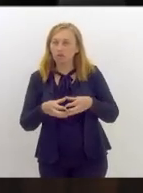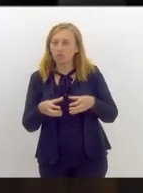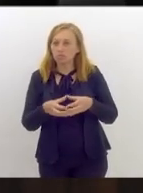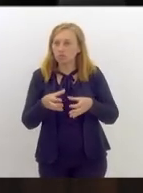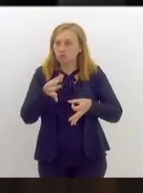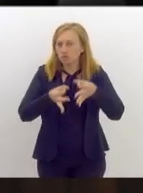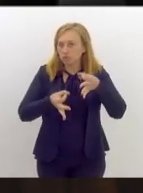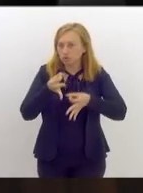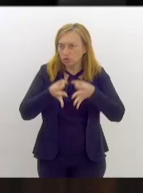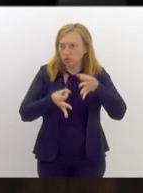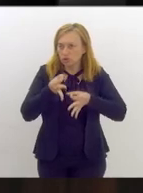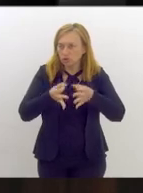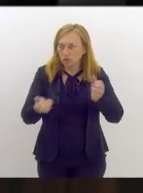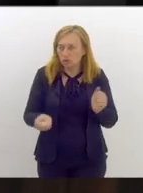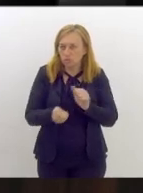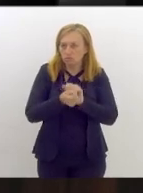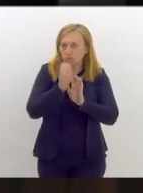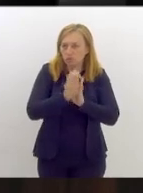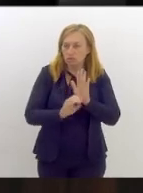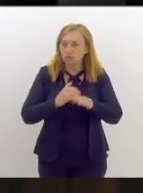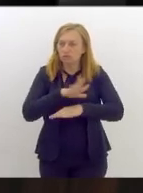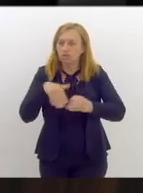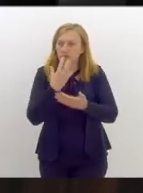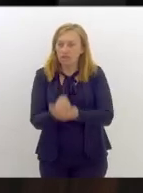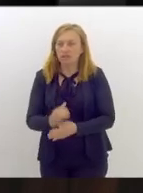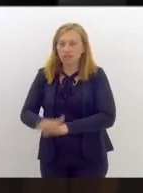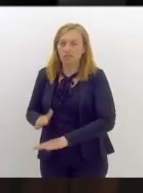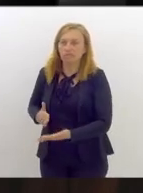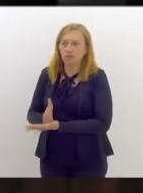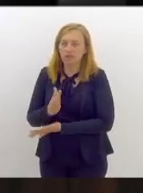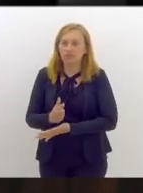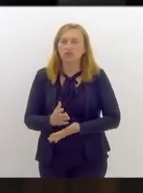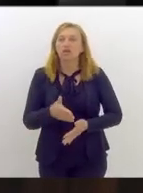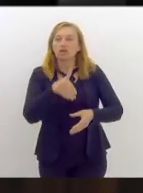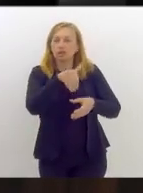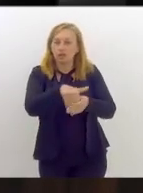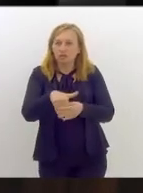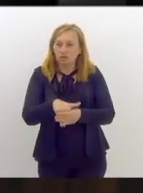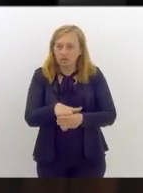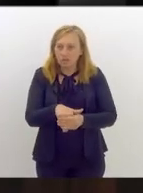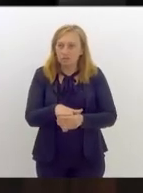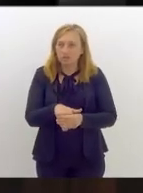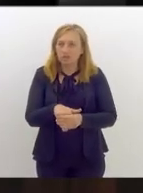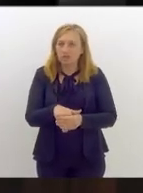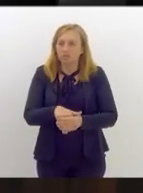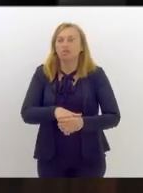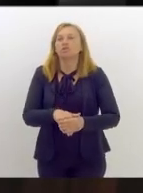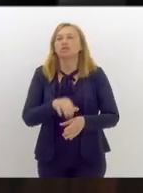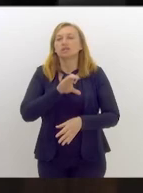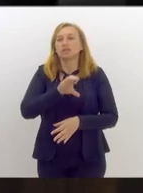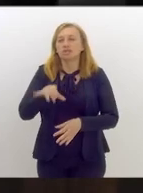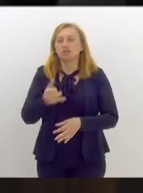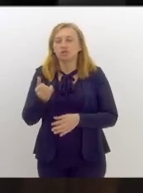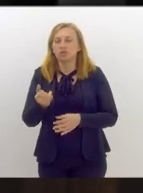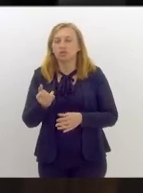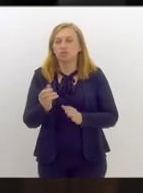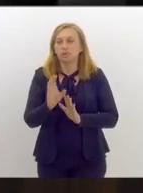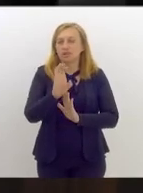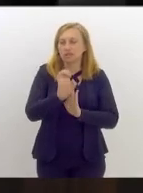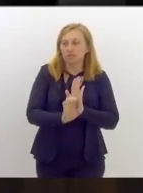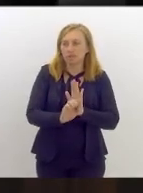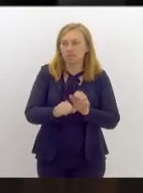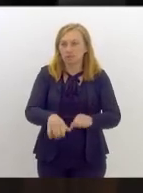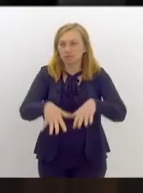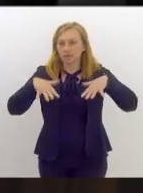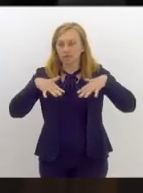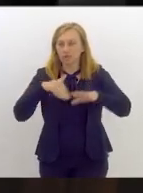Constituição e Justiça com emendas. Senhores que aprovam, permaneçam como estão, aprovados. Em votação, parecer da CCJ sobre as emendas de